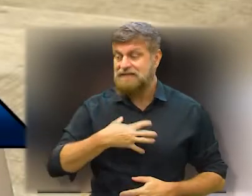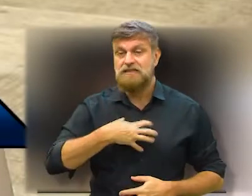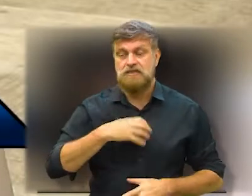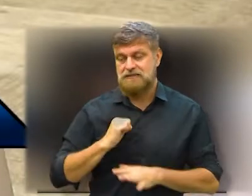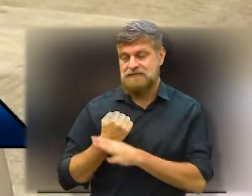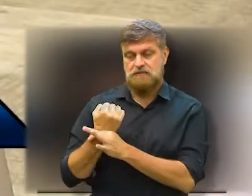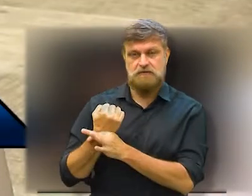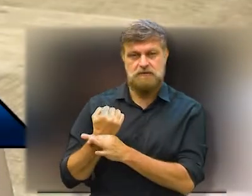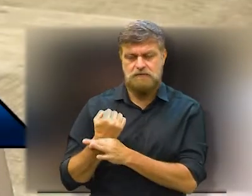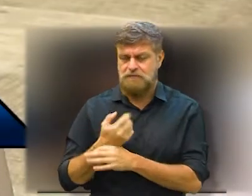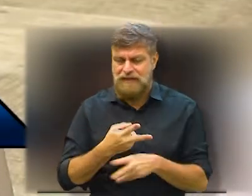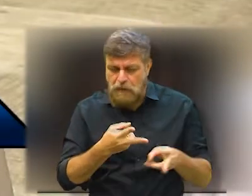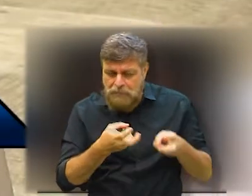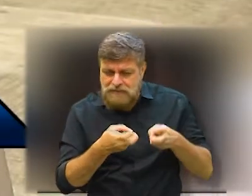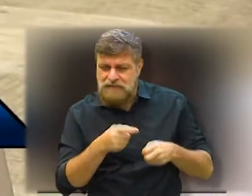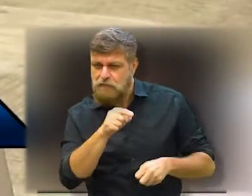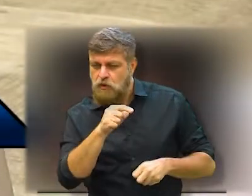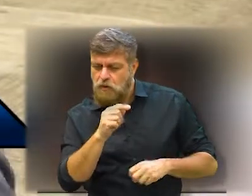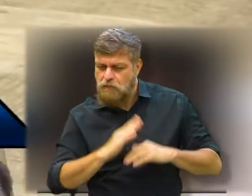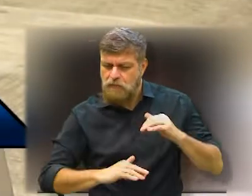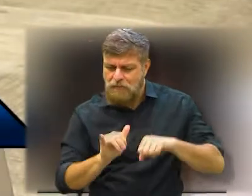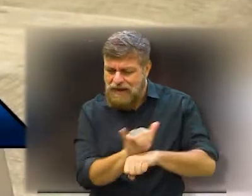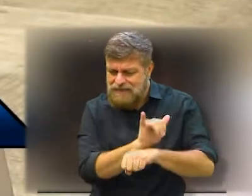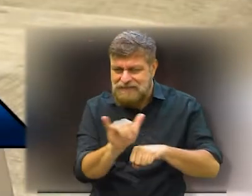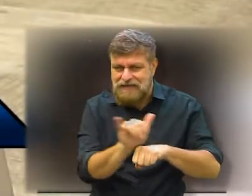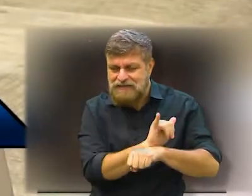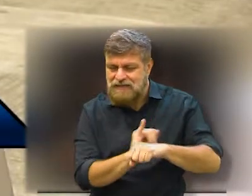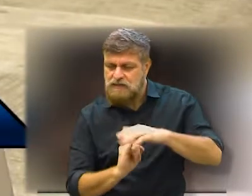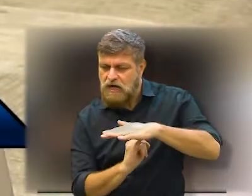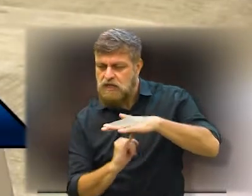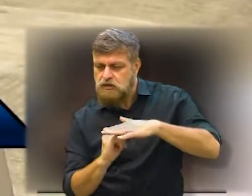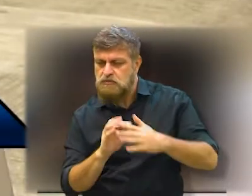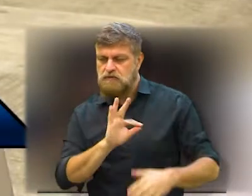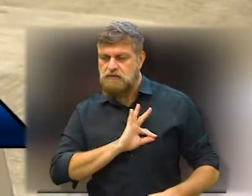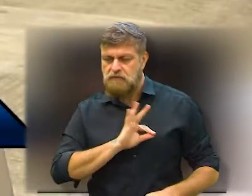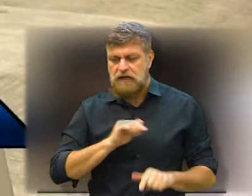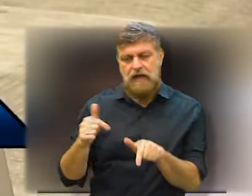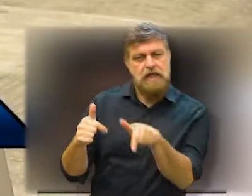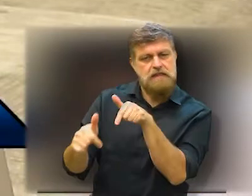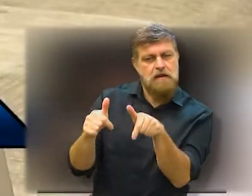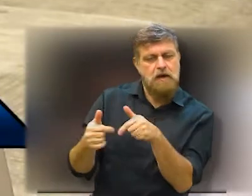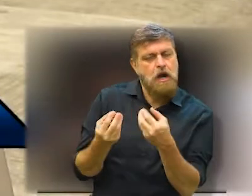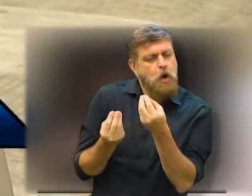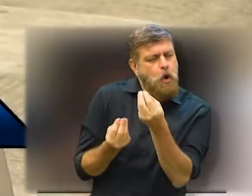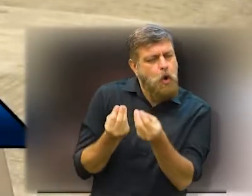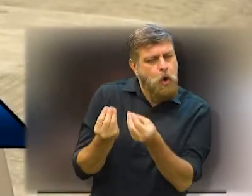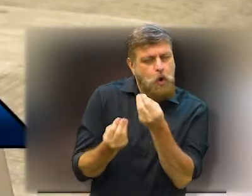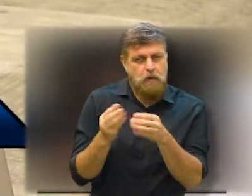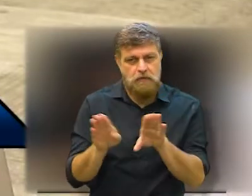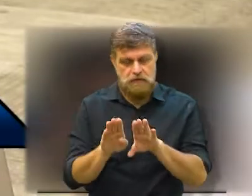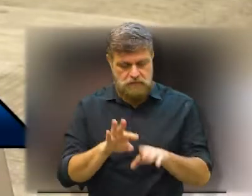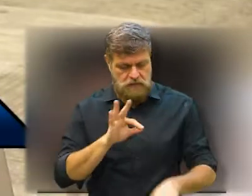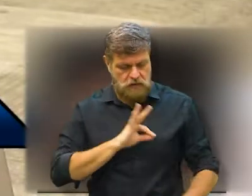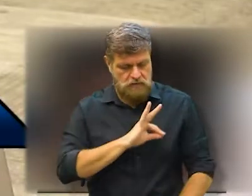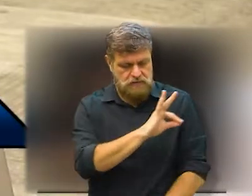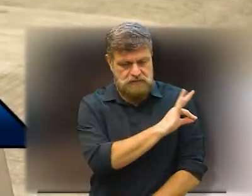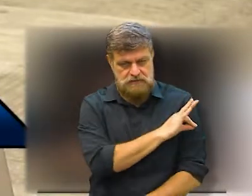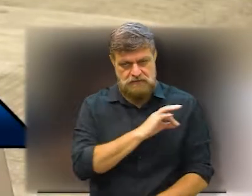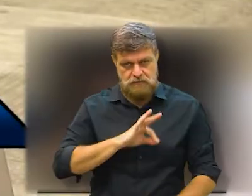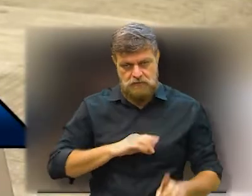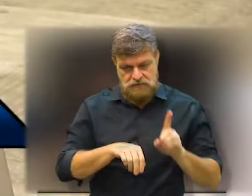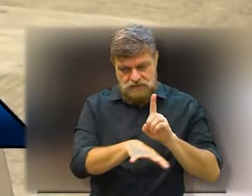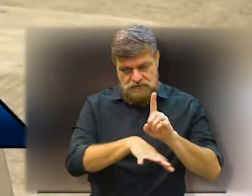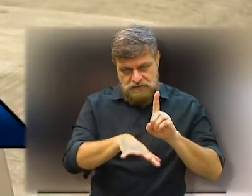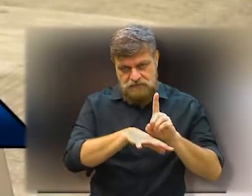ela quer estar segura. Mas ela não tem essa percepção de como os órgãos trabalham, de como a polícia militar, a polícia civil, a guarda